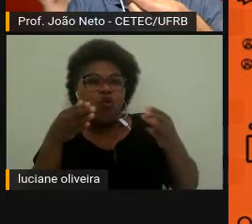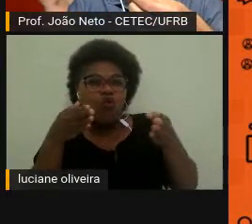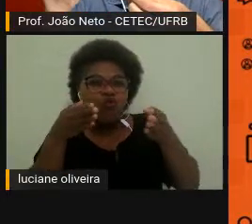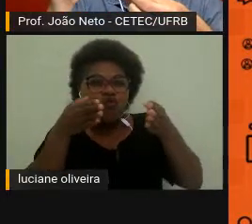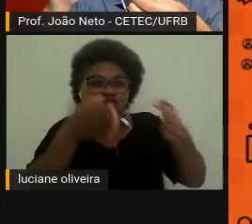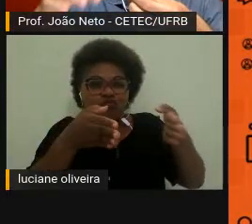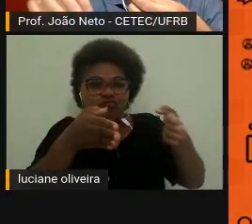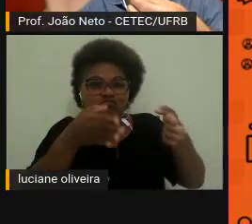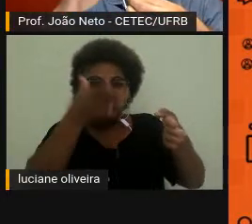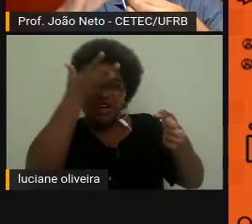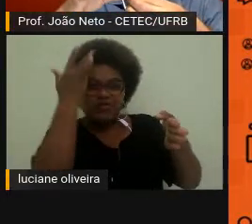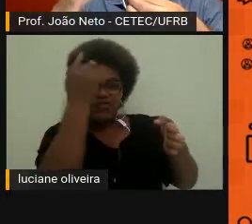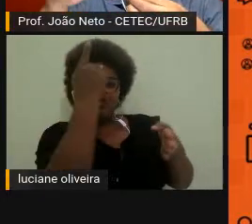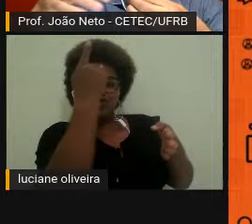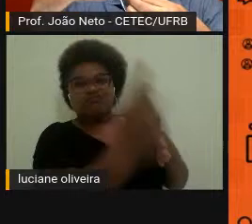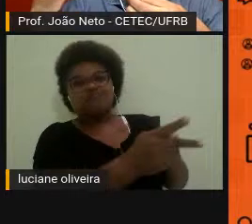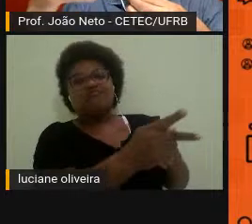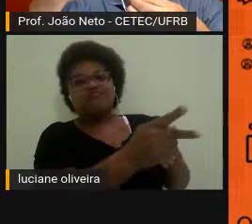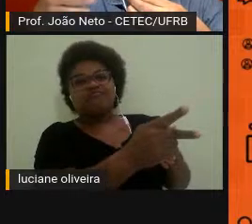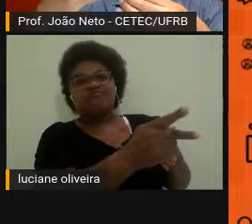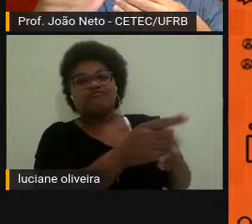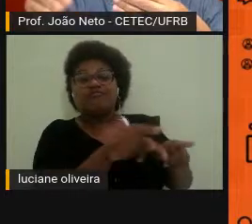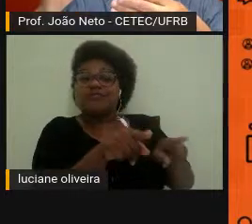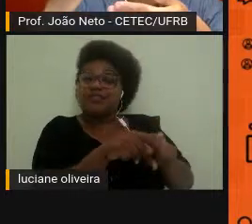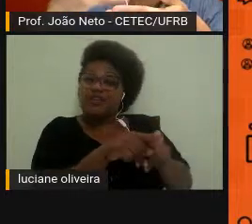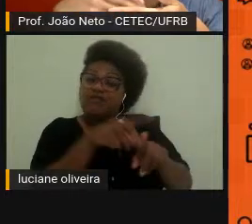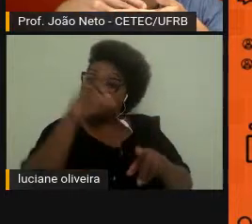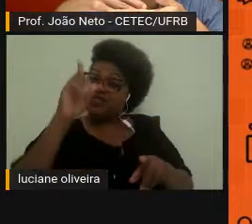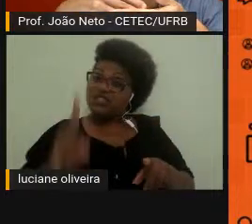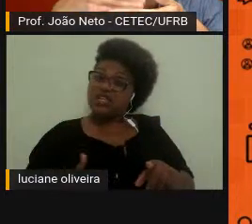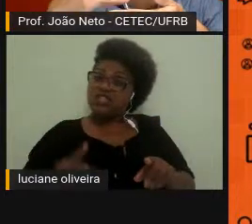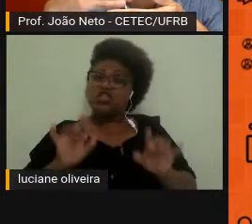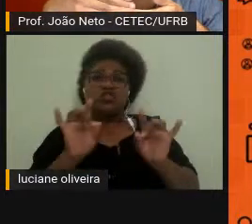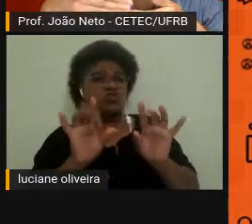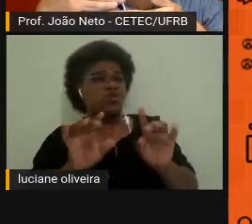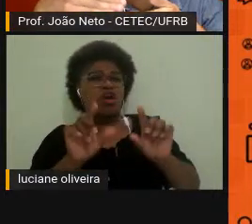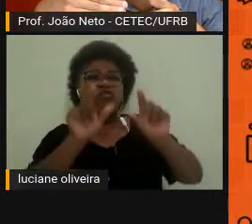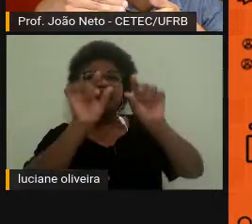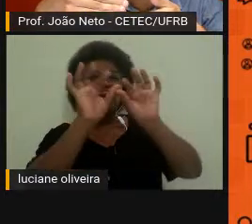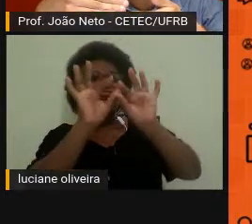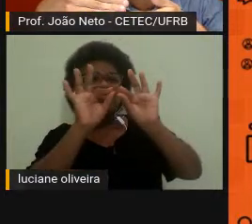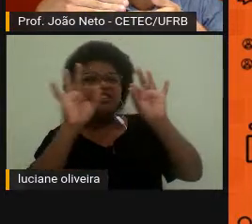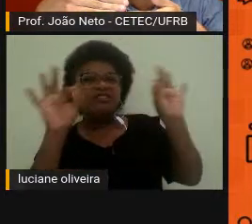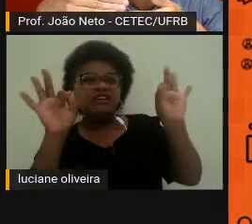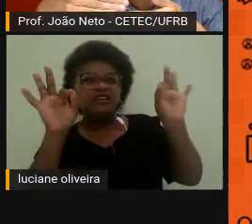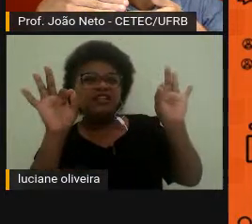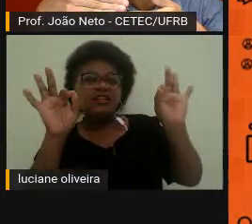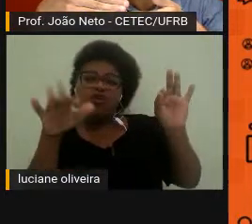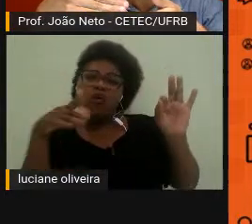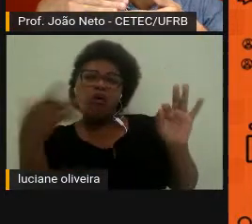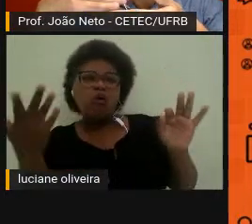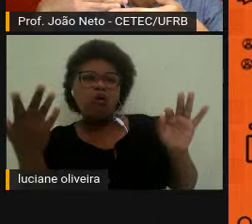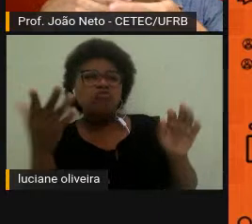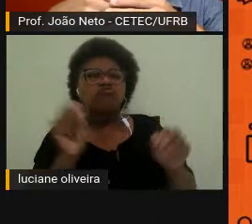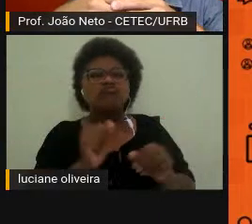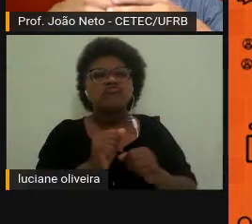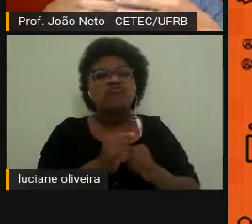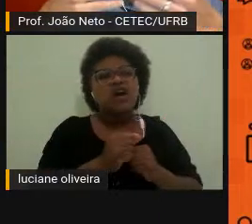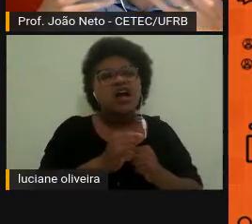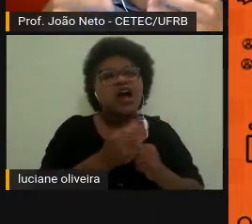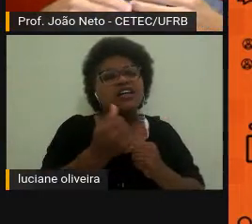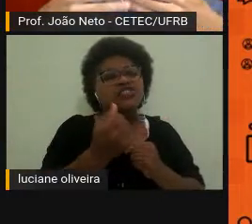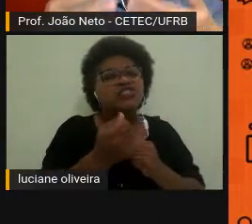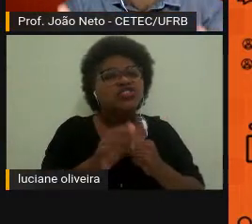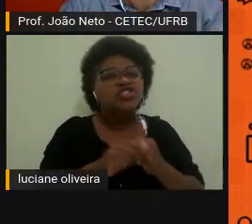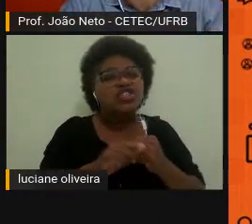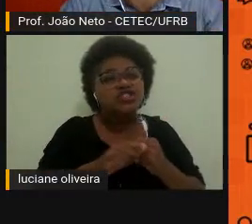passa a ser somente um detalhe ou um adjetivo ou um atributo dessa pessoa e a